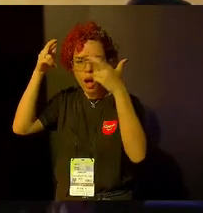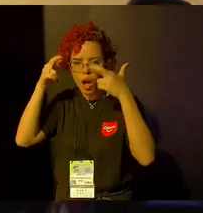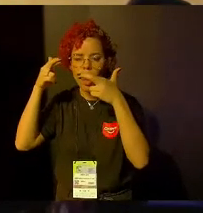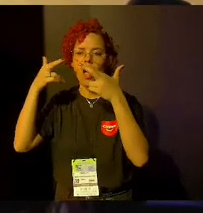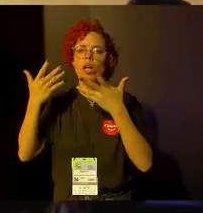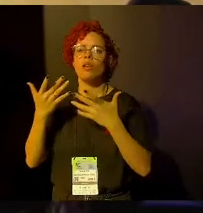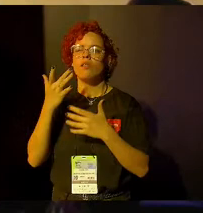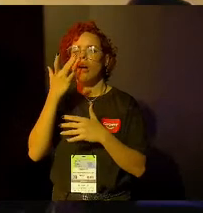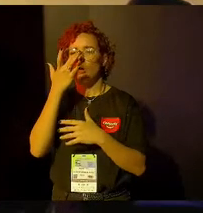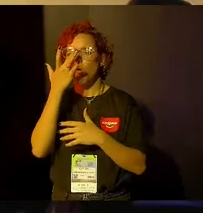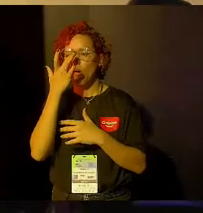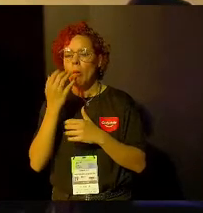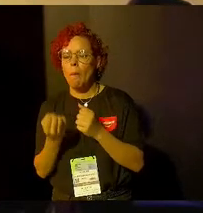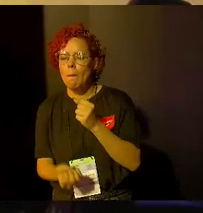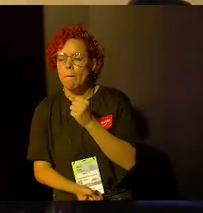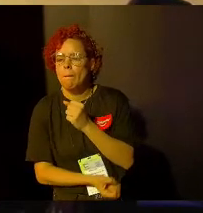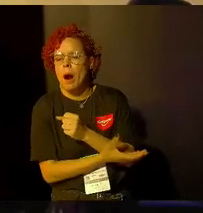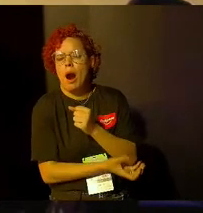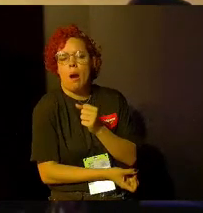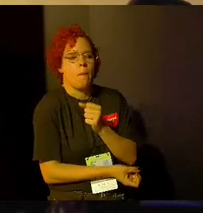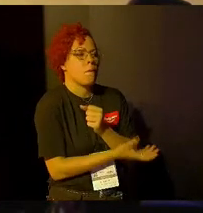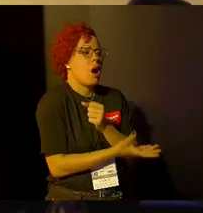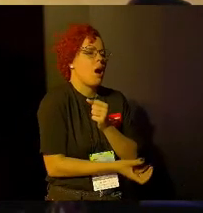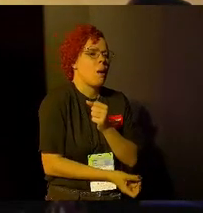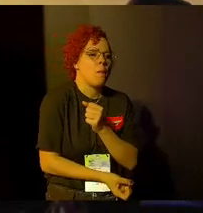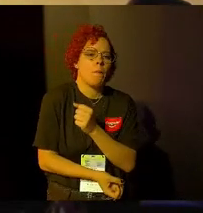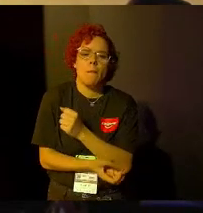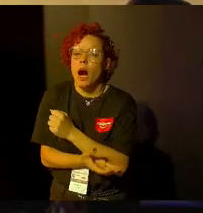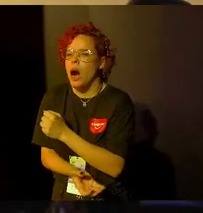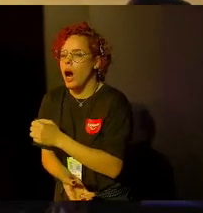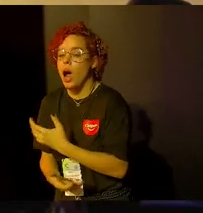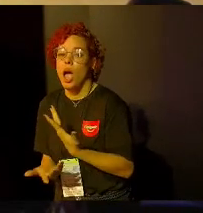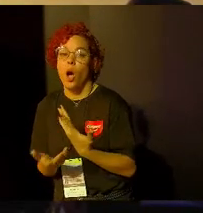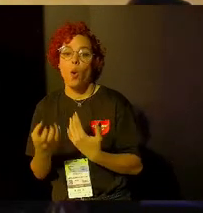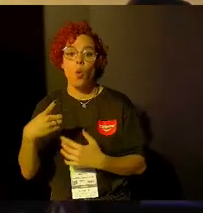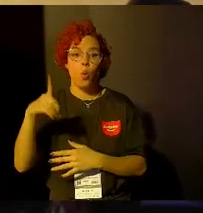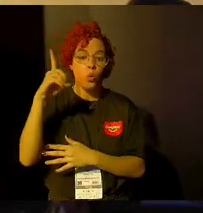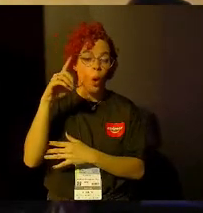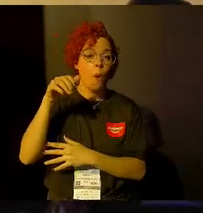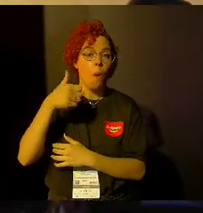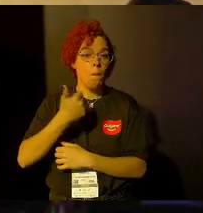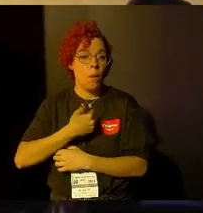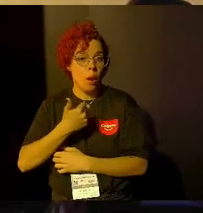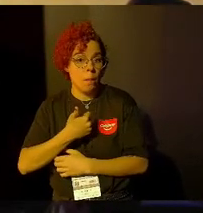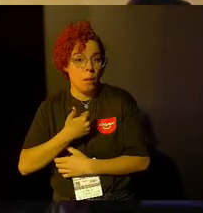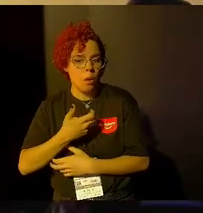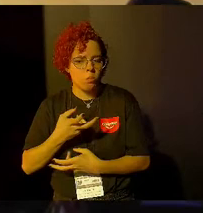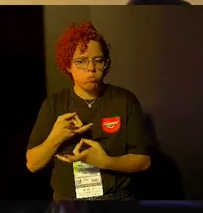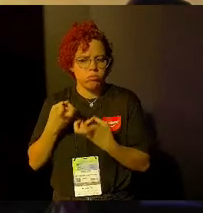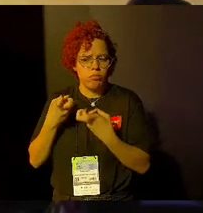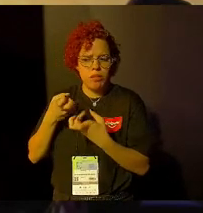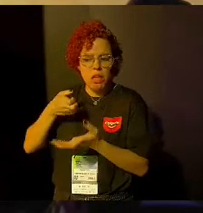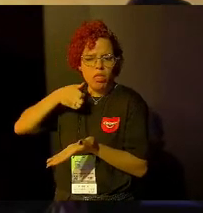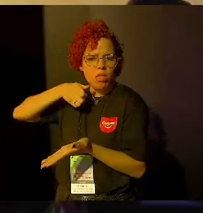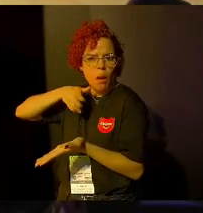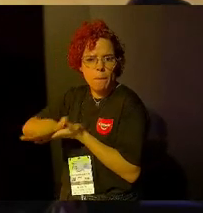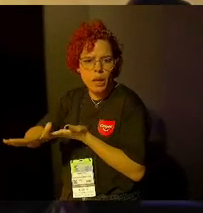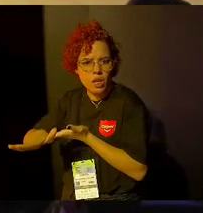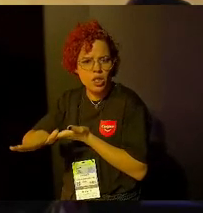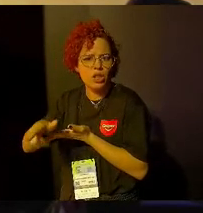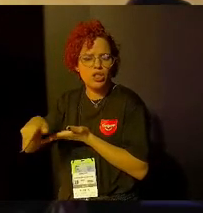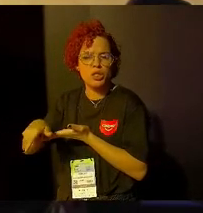outras uma corrupção Dom Pedro I percebe demite Paulo Fernandes Viana